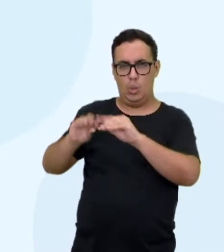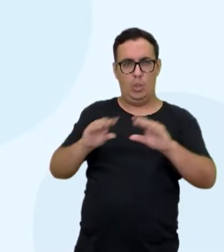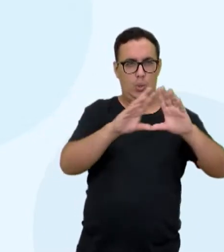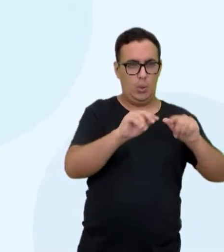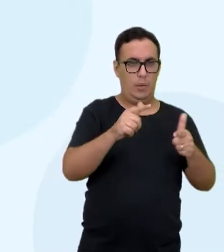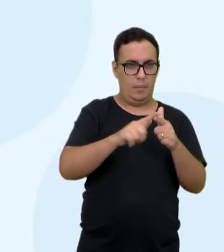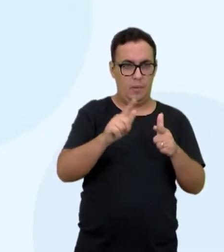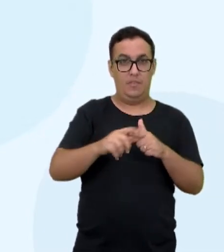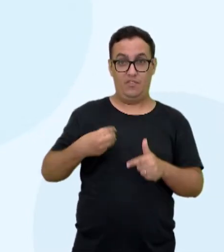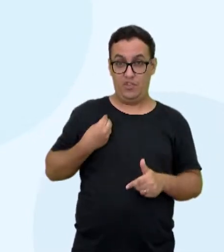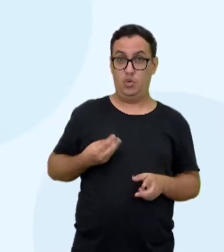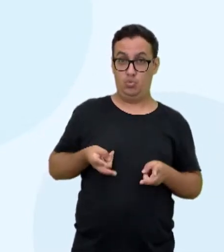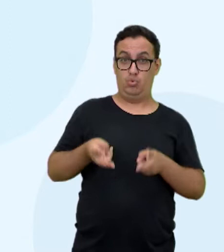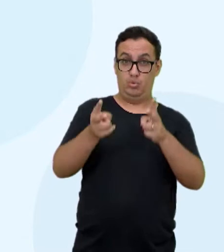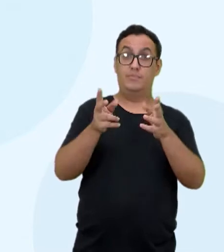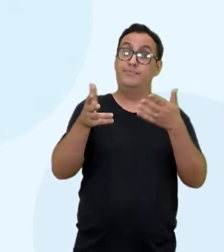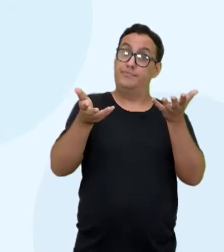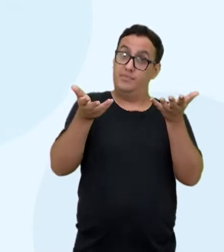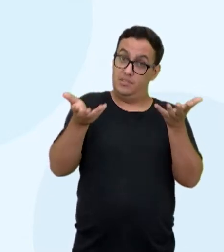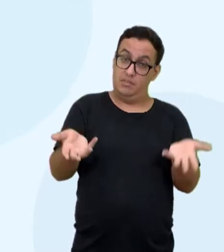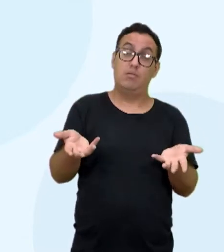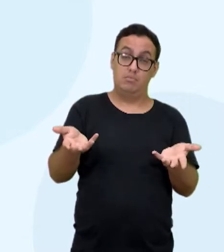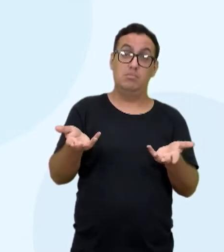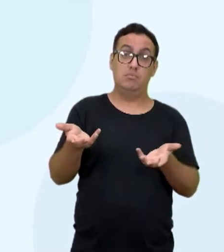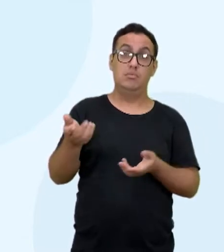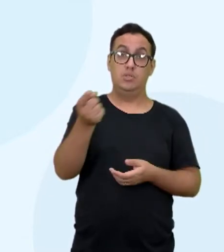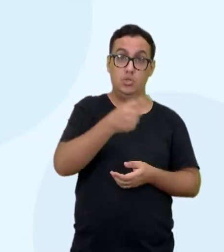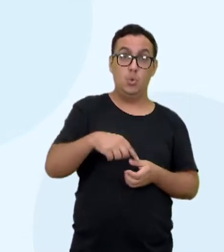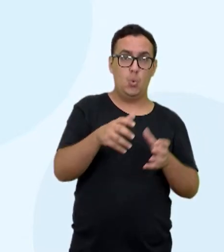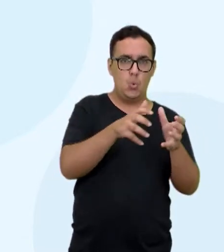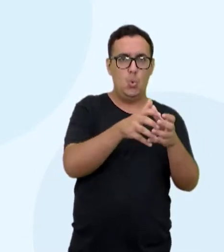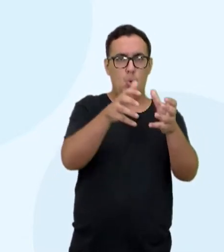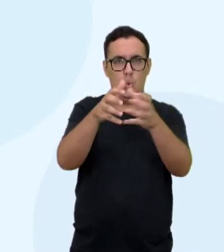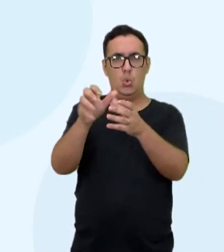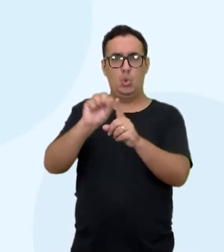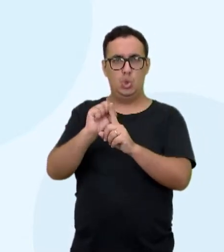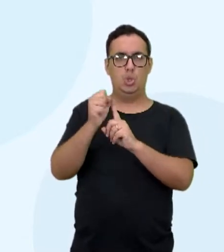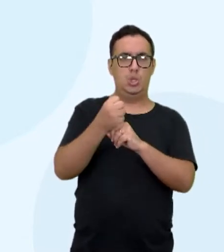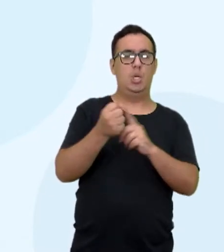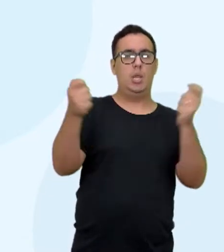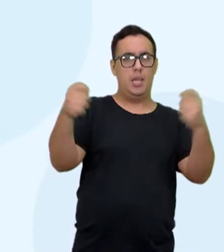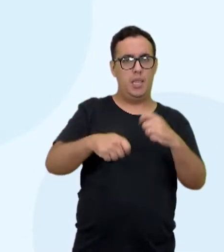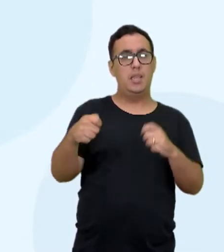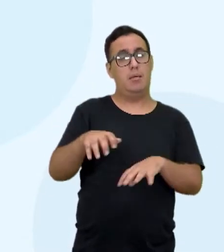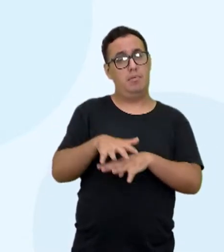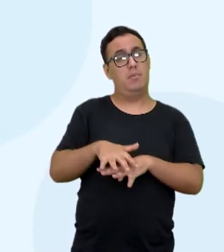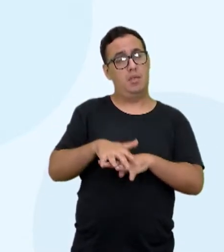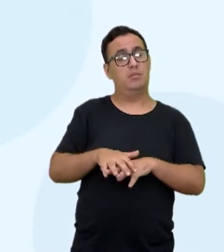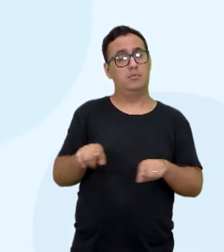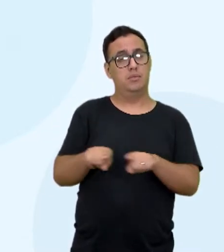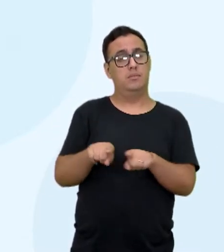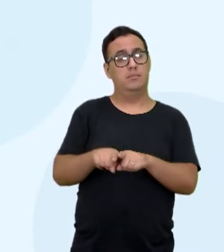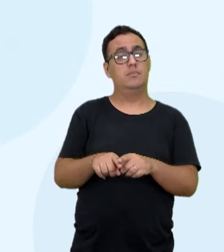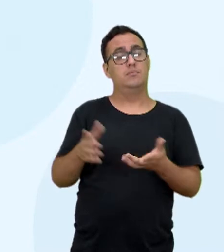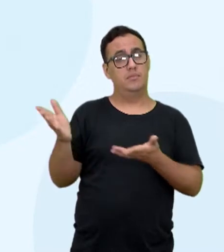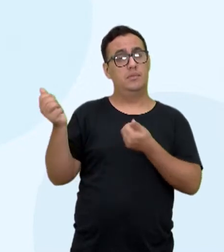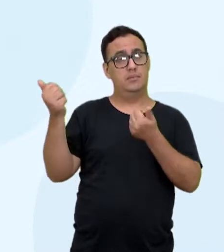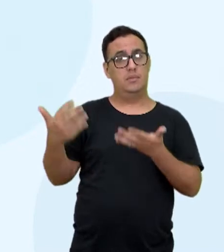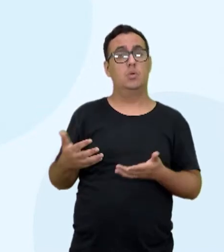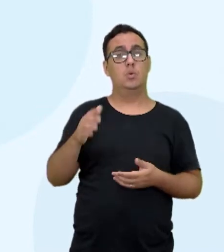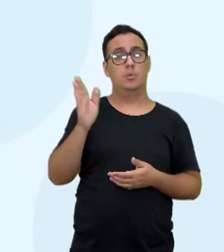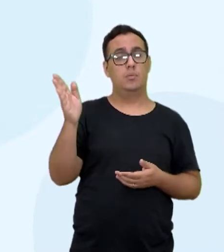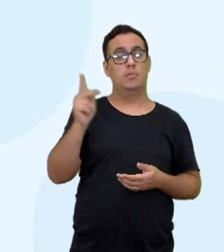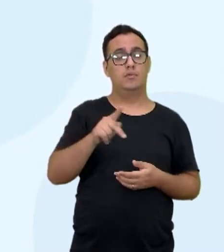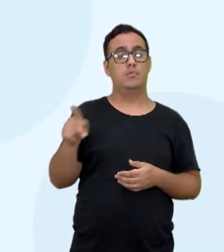sua sobrevivência, então todos os grupos sociais fazem matemática. Diz o professor